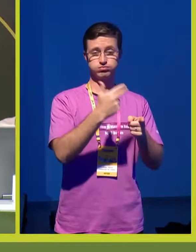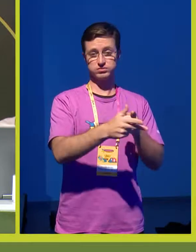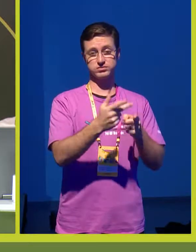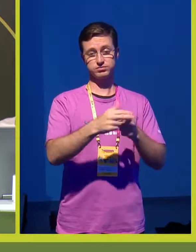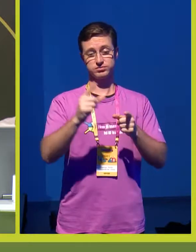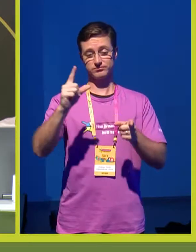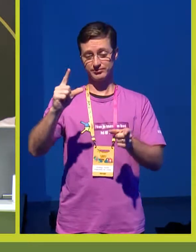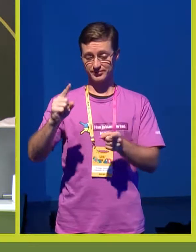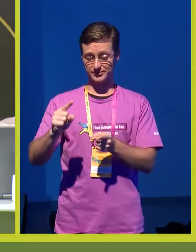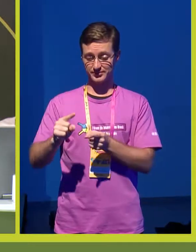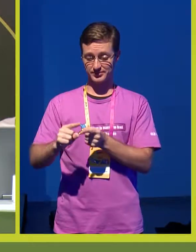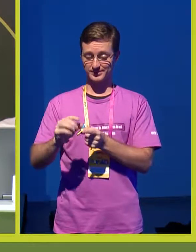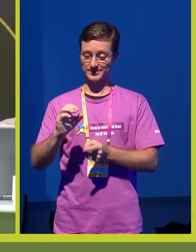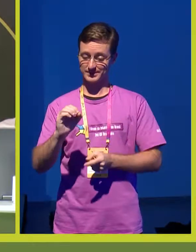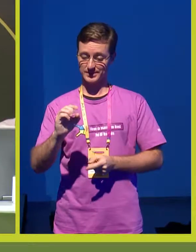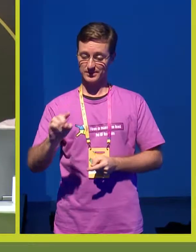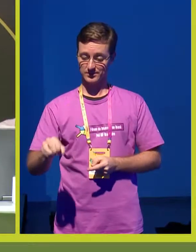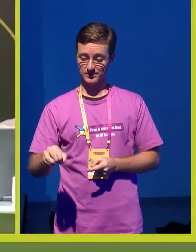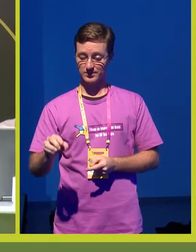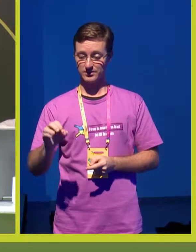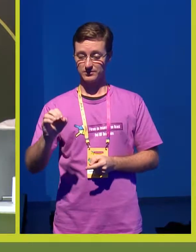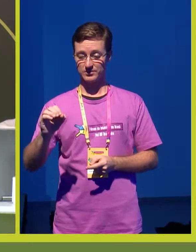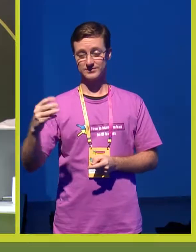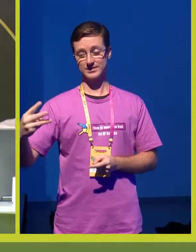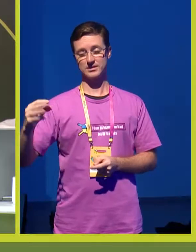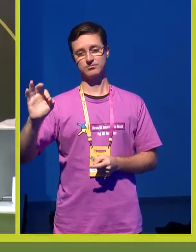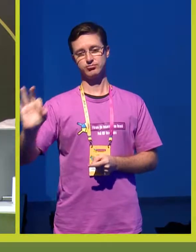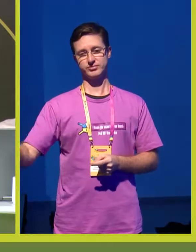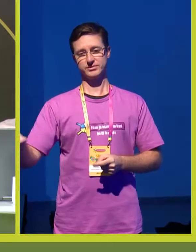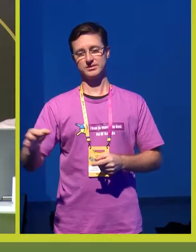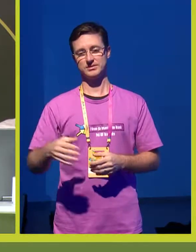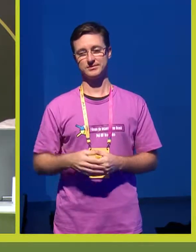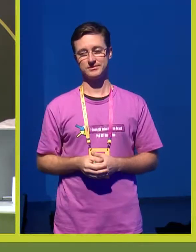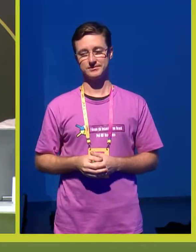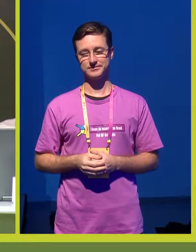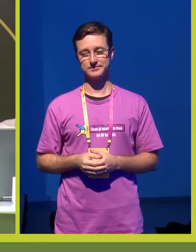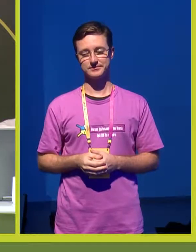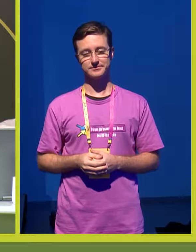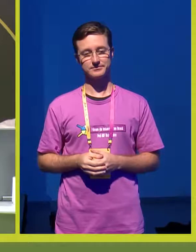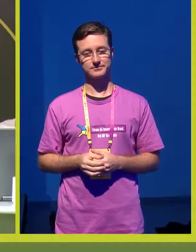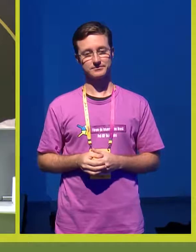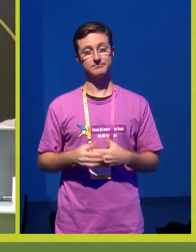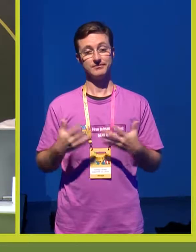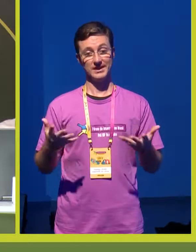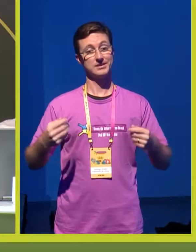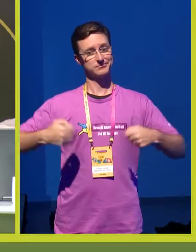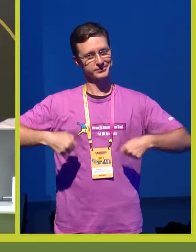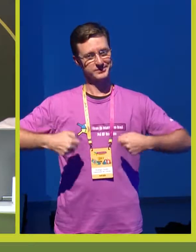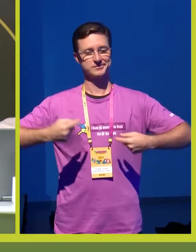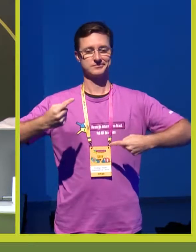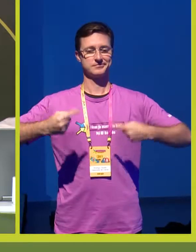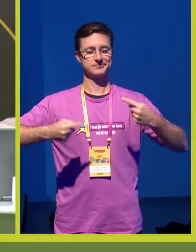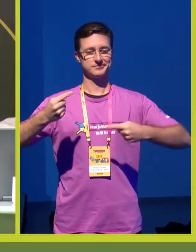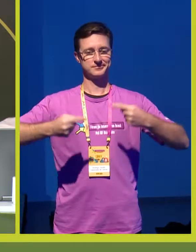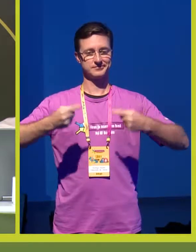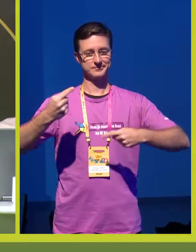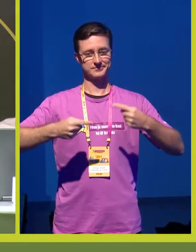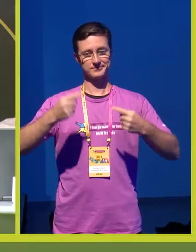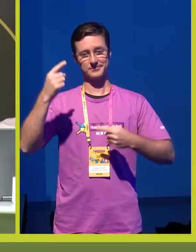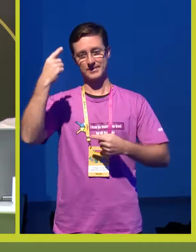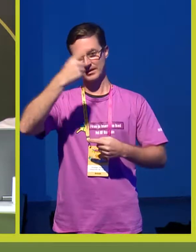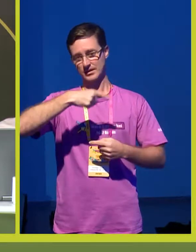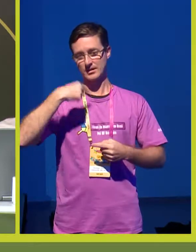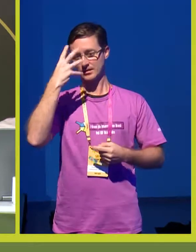é menor do que 0,3%. Aí talvez fosse o caso de discutir a implantação